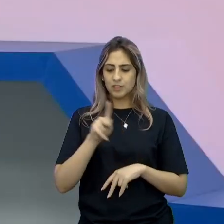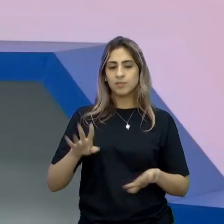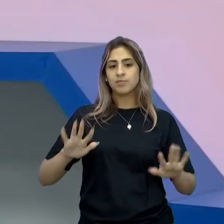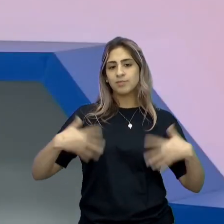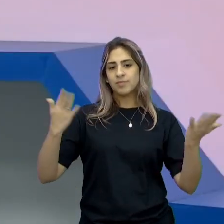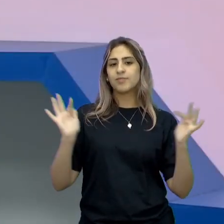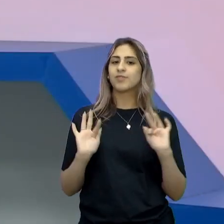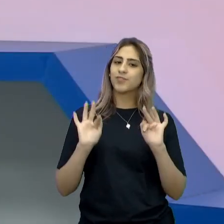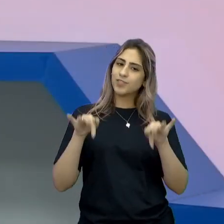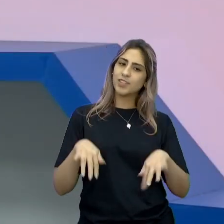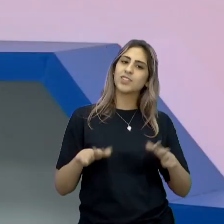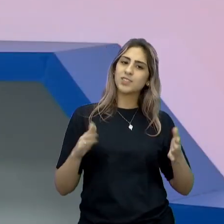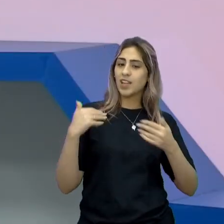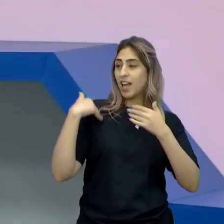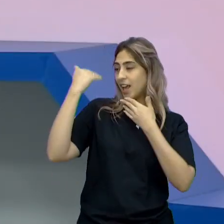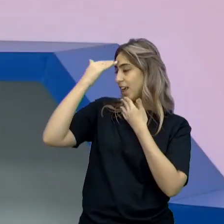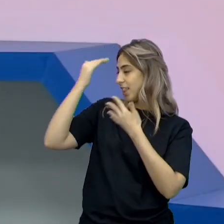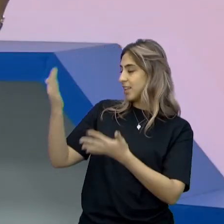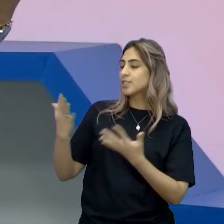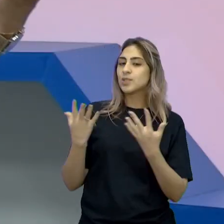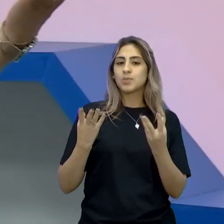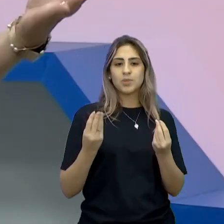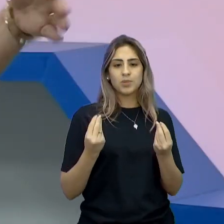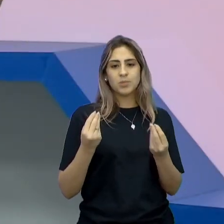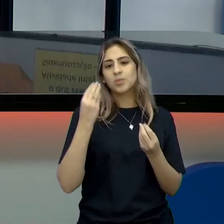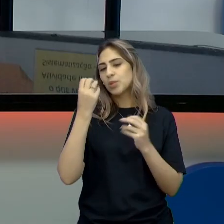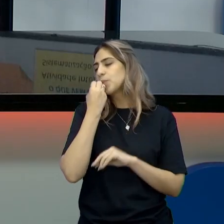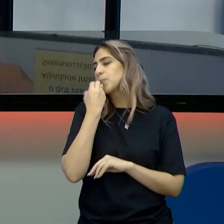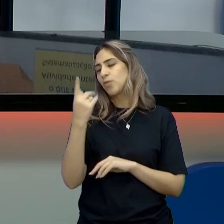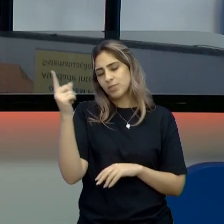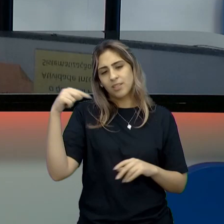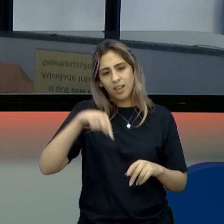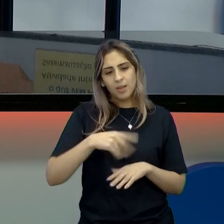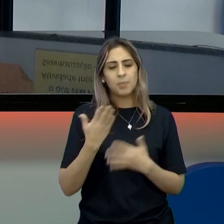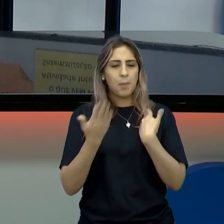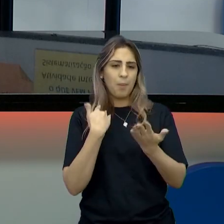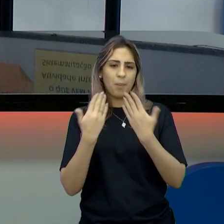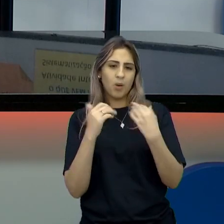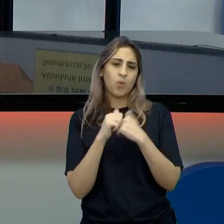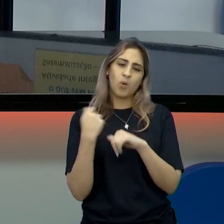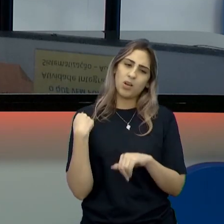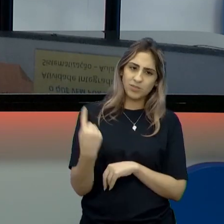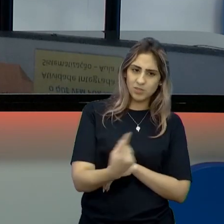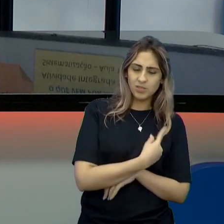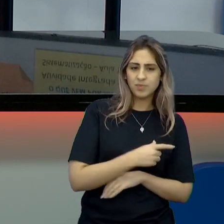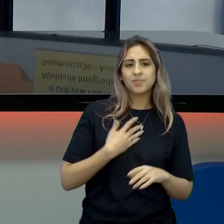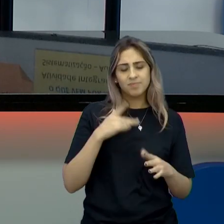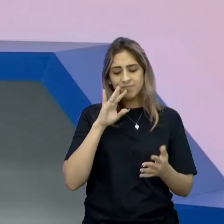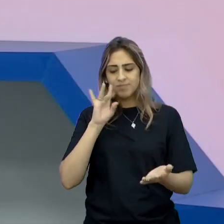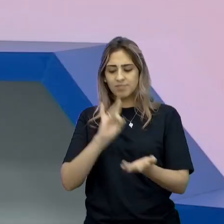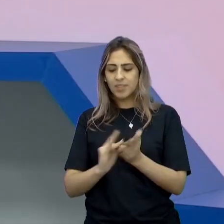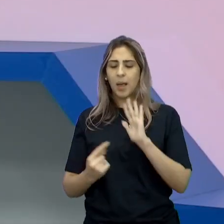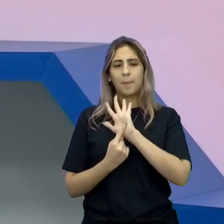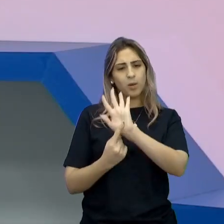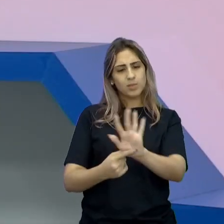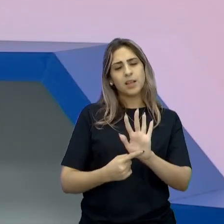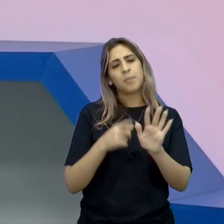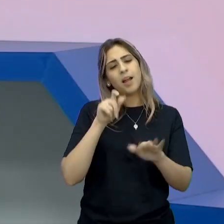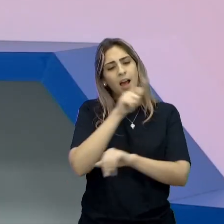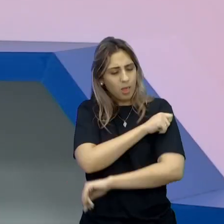ao finalzinho. Eu te agradeço muito. Foi muito bom poder conversar aqui com você e realmente mostrar para